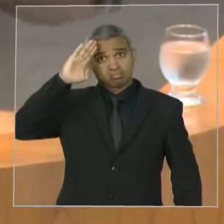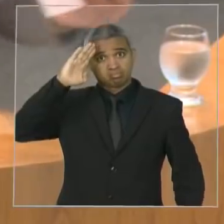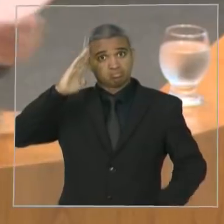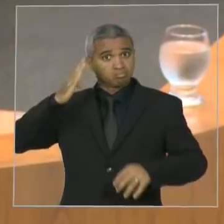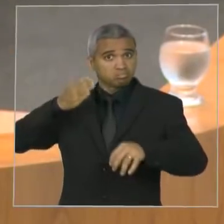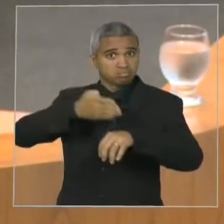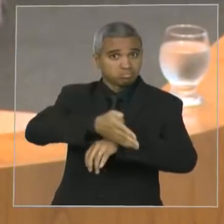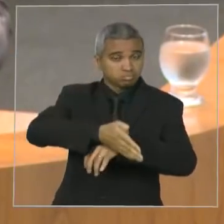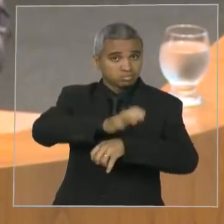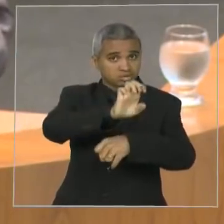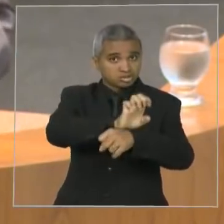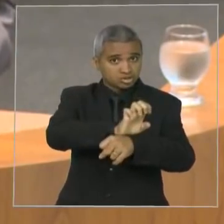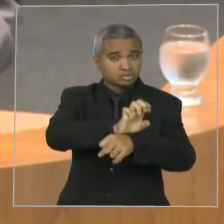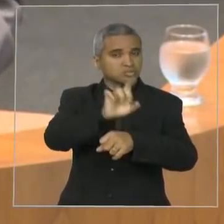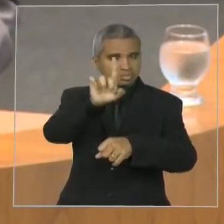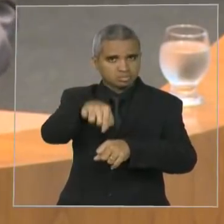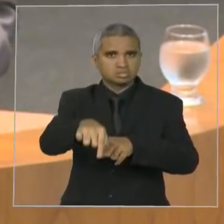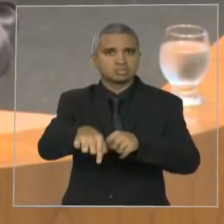solucionar.